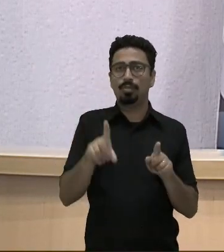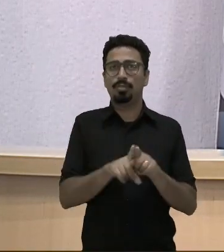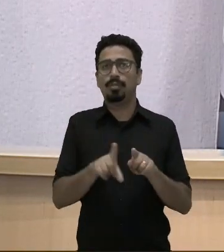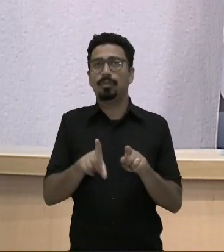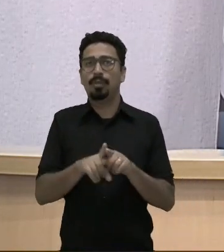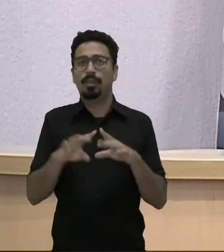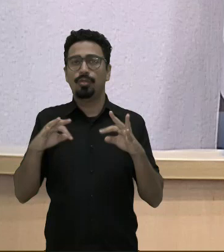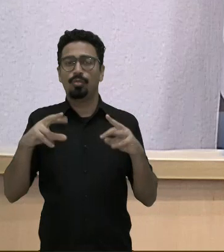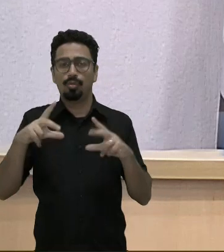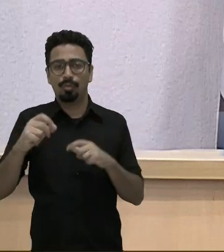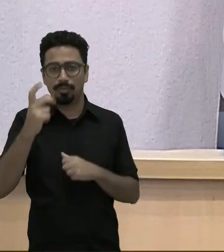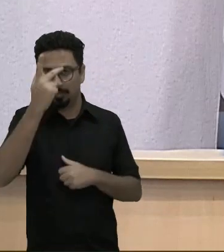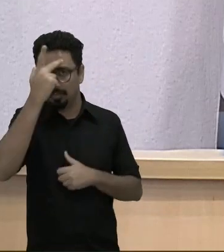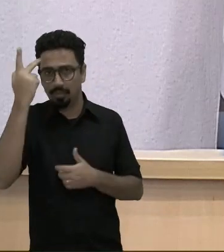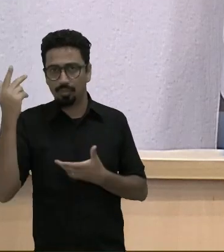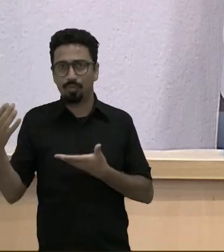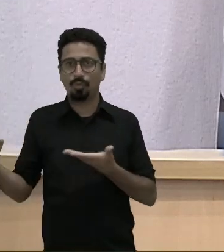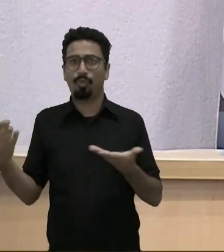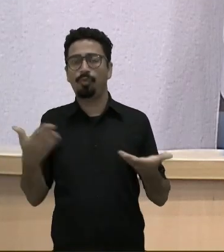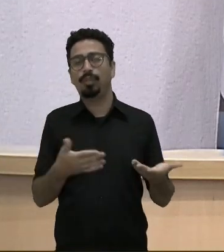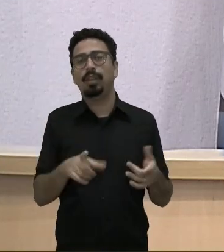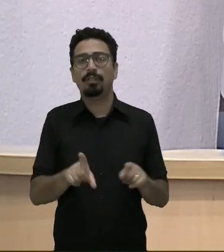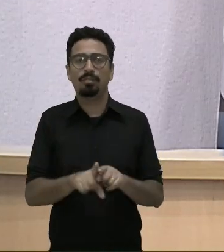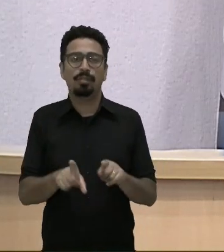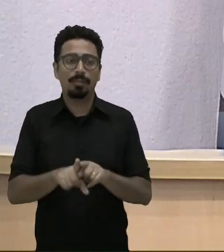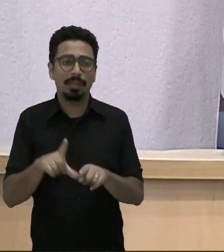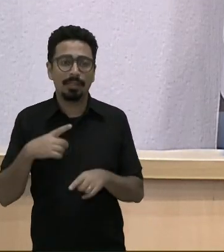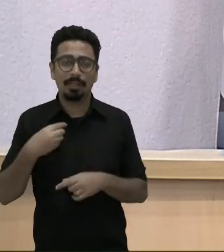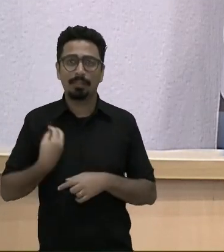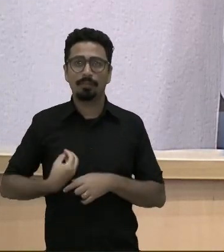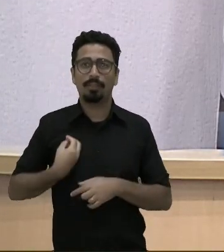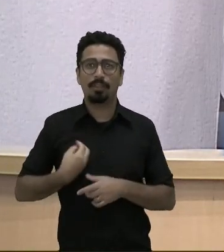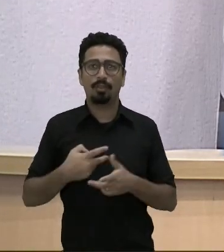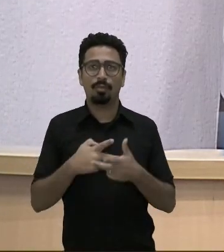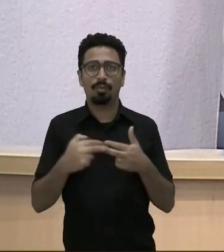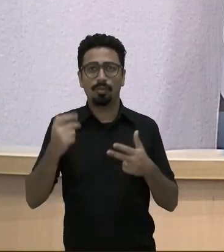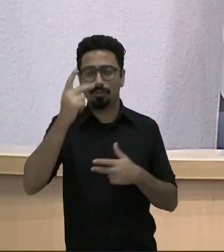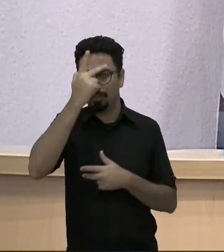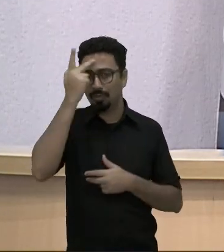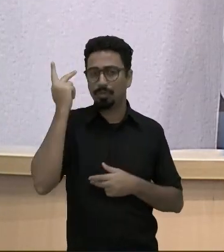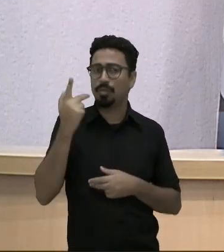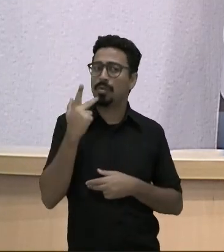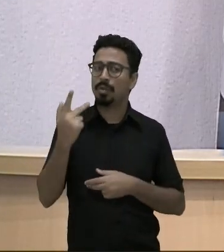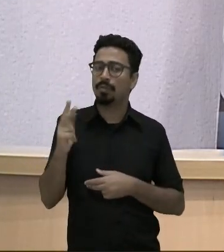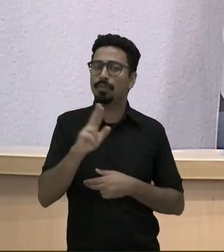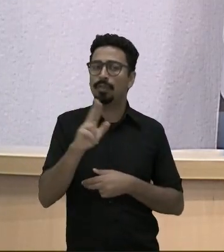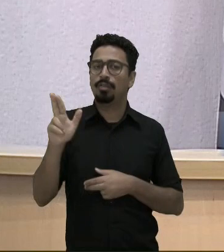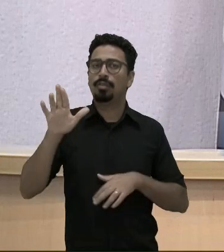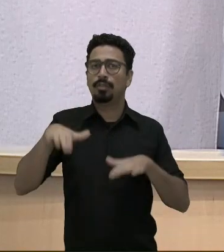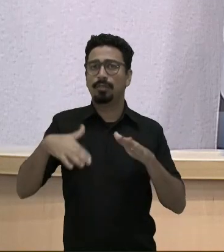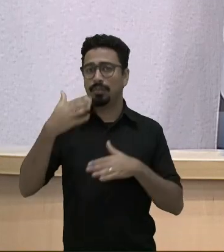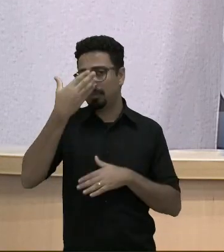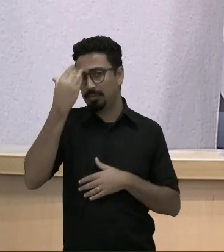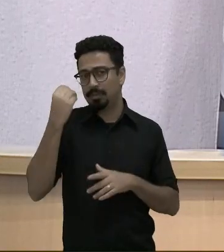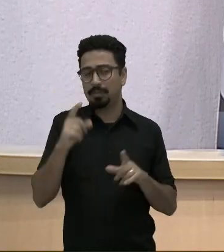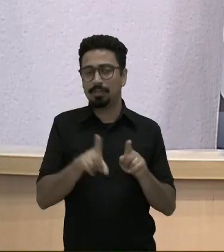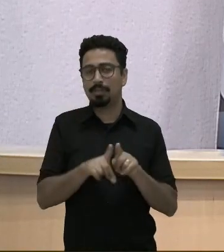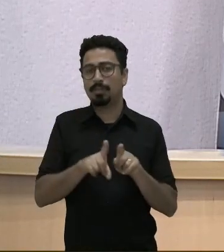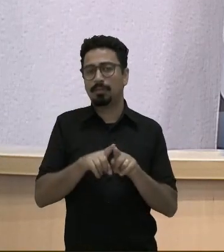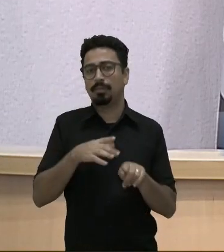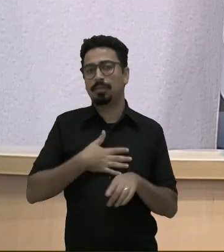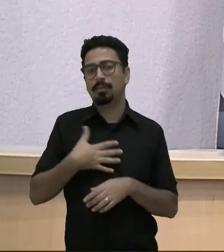as pessoas, os convidados que estiveram aqui, tá? Algumas pessoas, talvez que eu não falei o nome, que eu talvez eu esqueci. Você vê, a minha